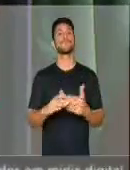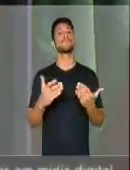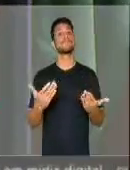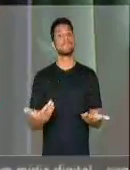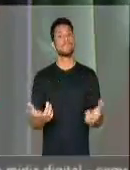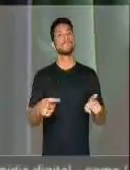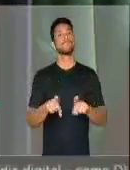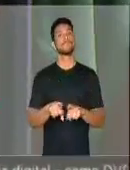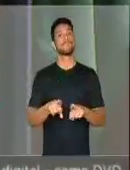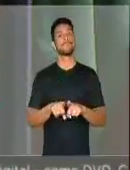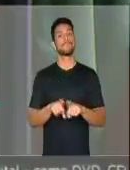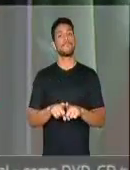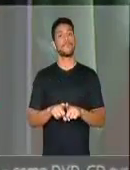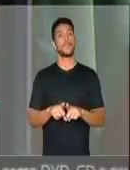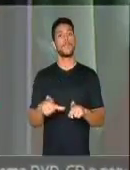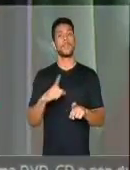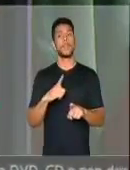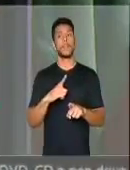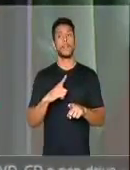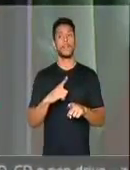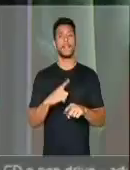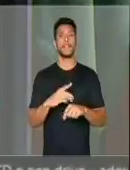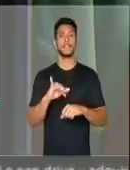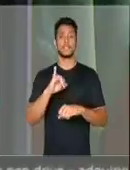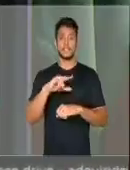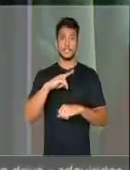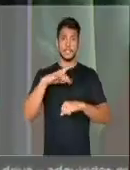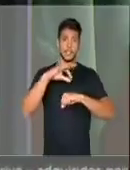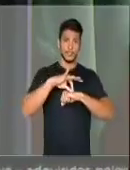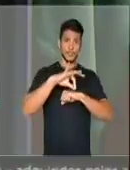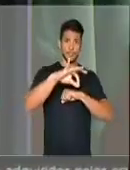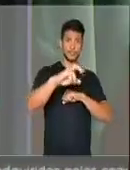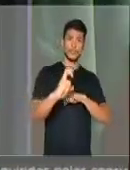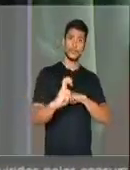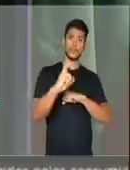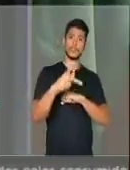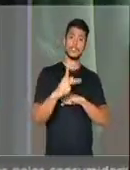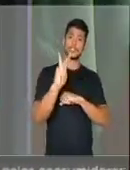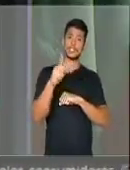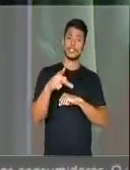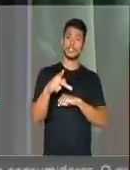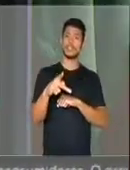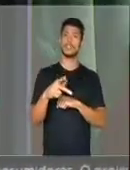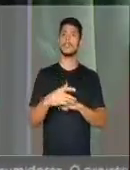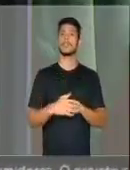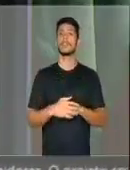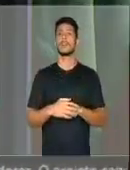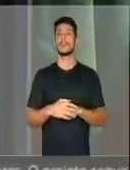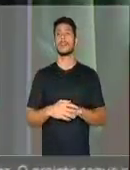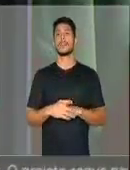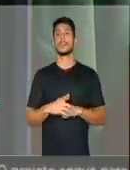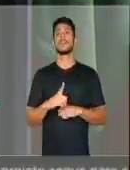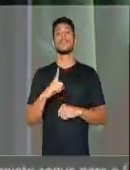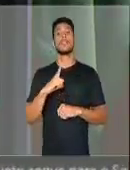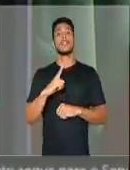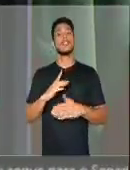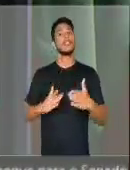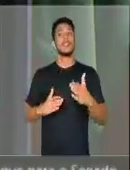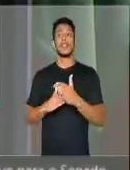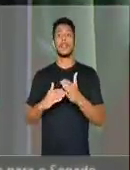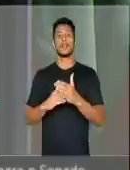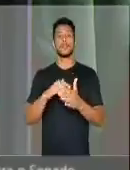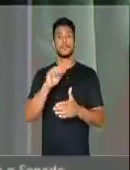forma, a limitação da distância de imóvel a ser contratado para um raio de 5 km do atual Hospital Maternidade Silva Vida restringe a